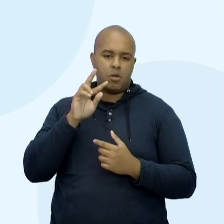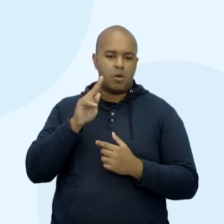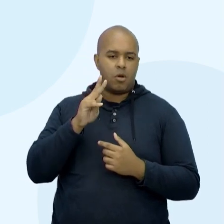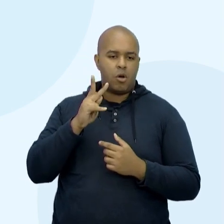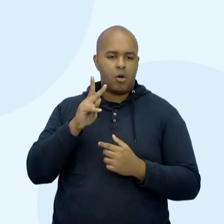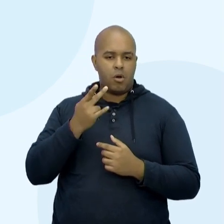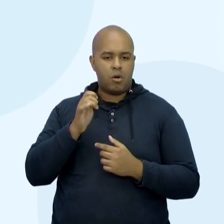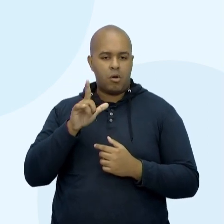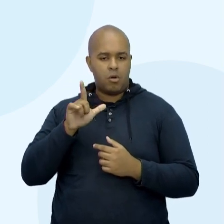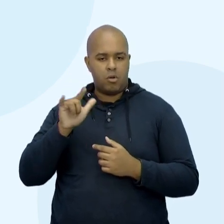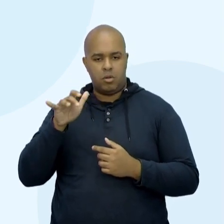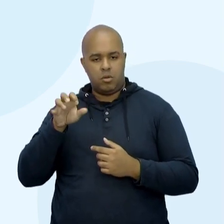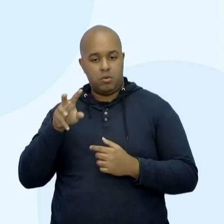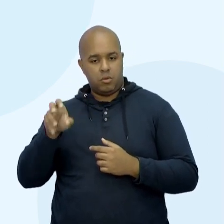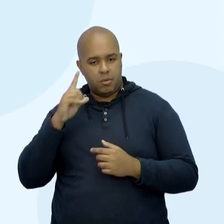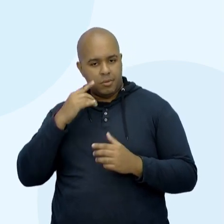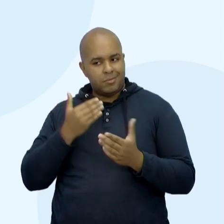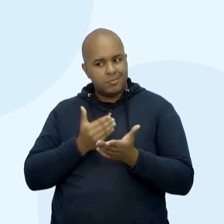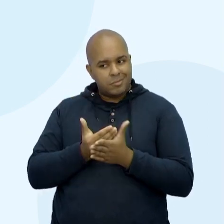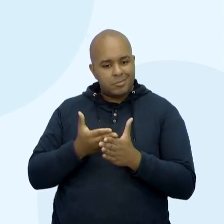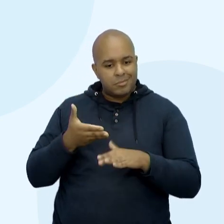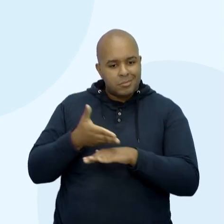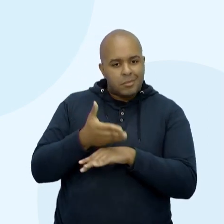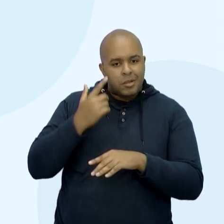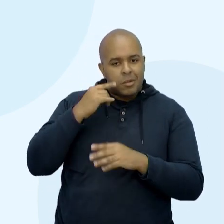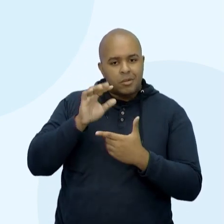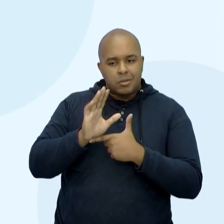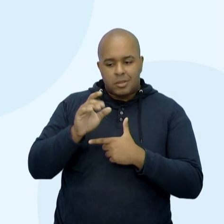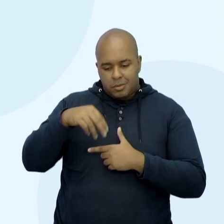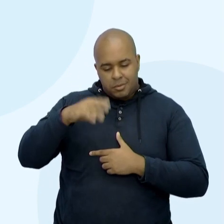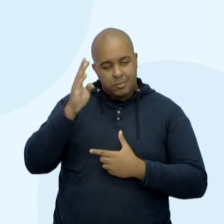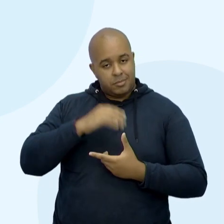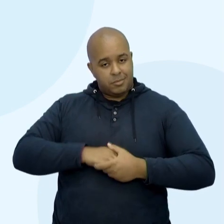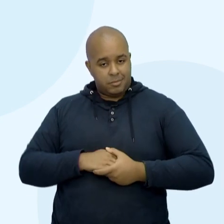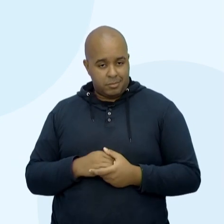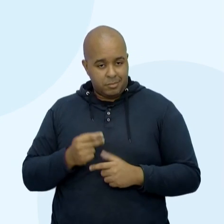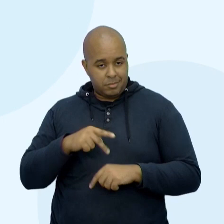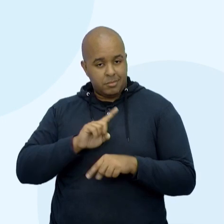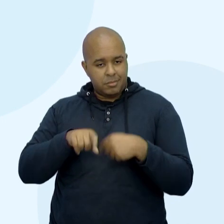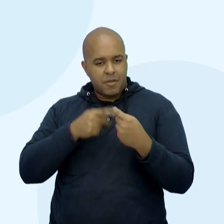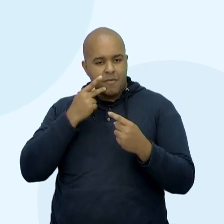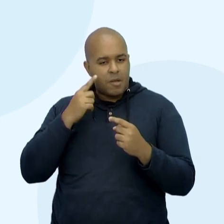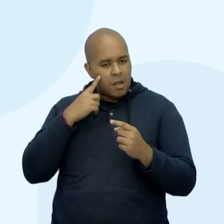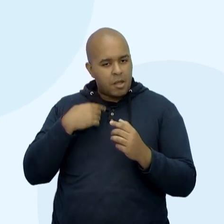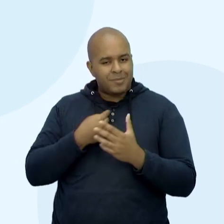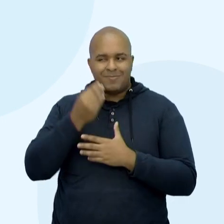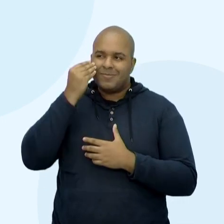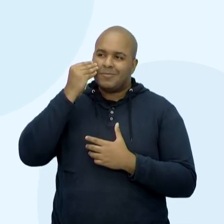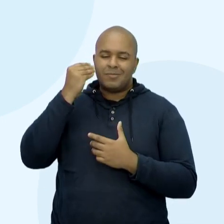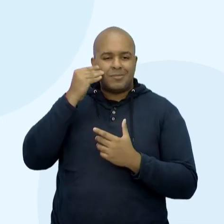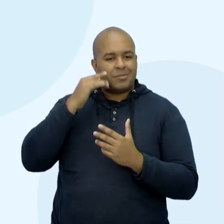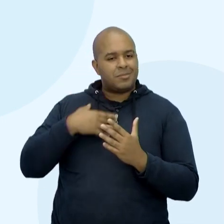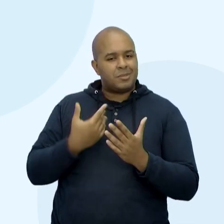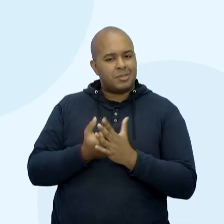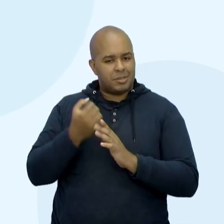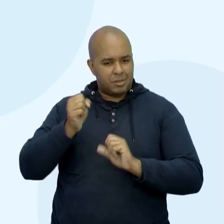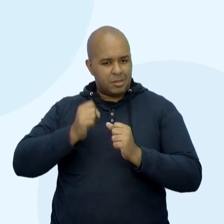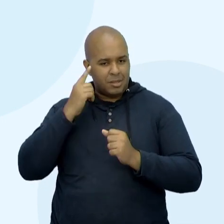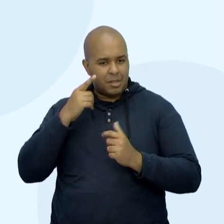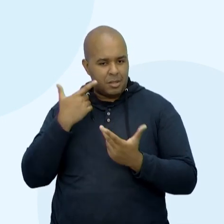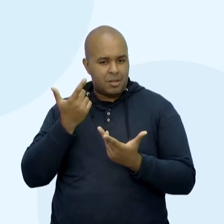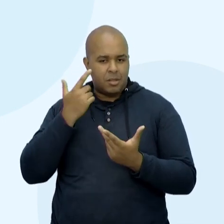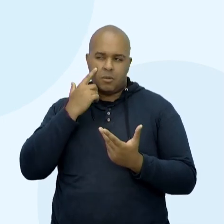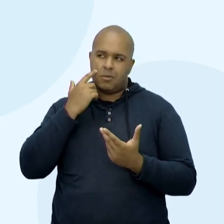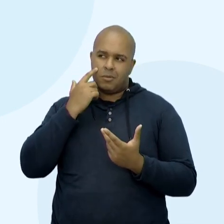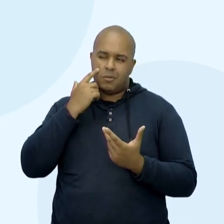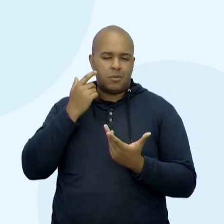Hollywood entrando, invadindo o cinema nacional. Depois falamos sobre a tentativa lá da Atlântida, né, Veracruz, tal,